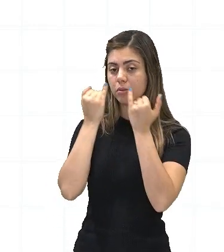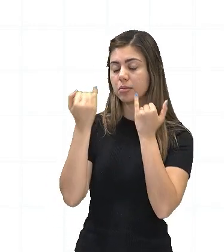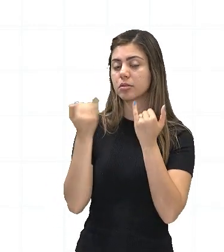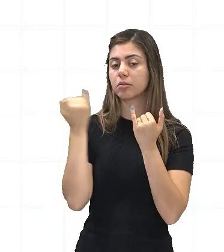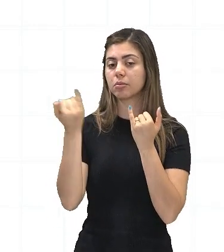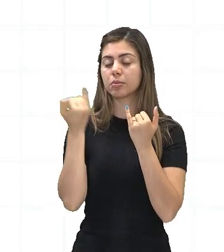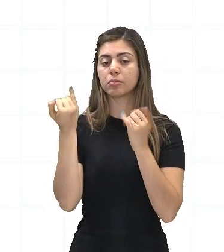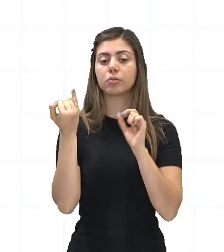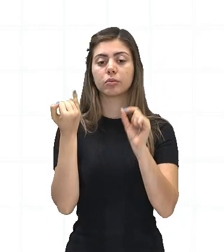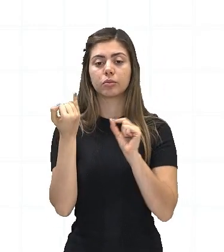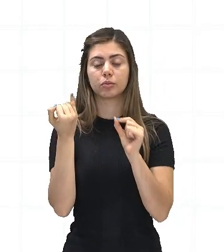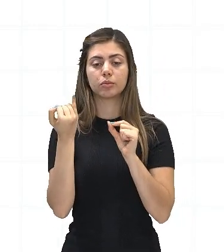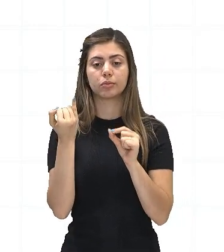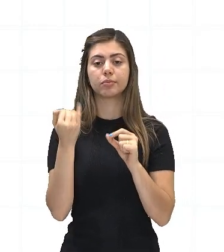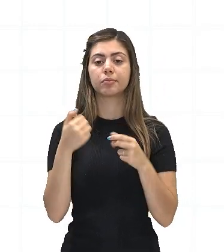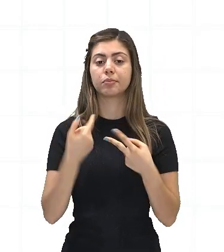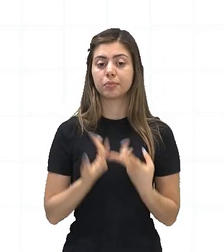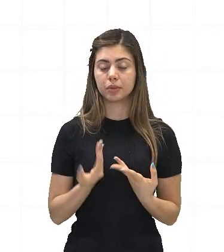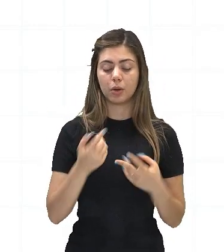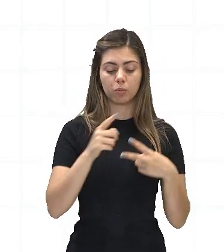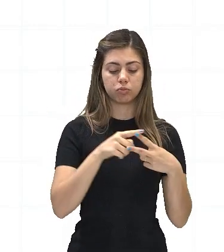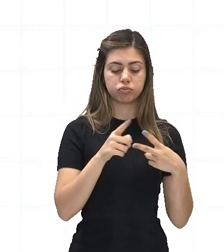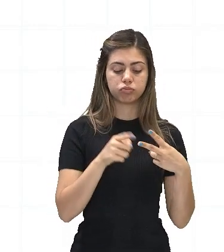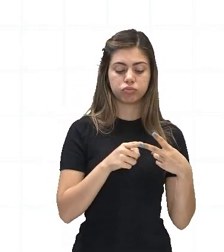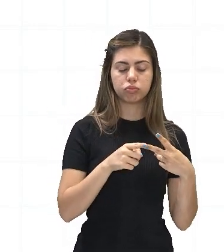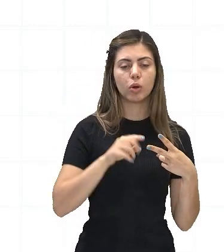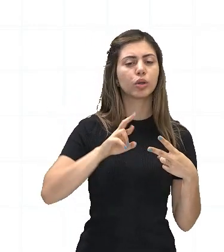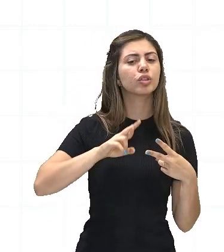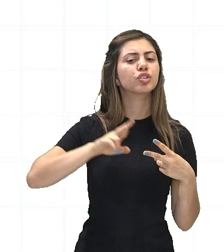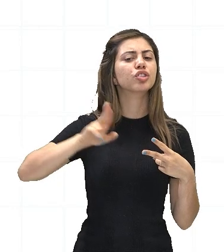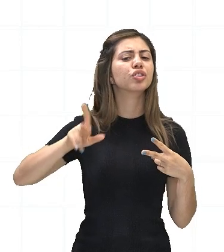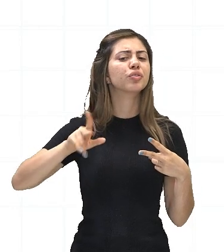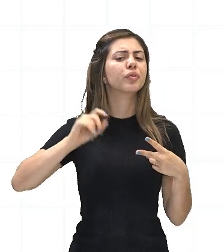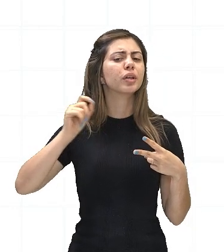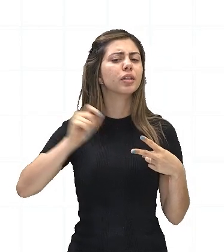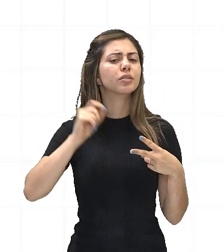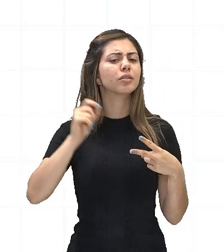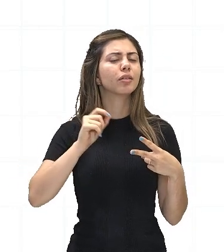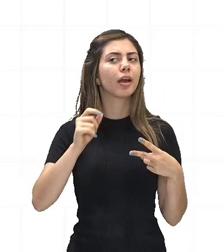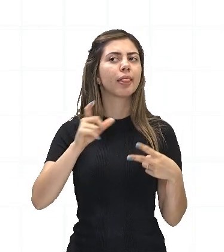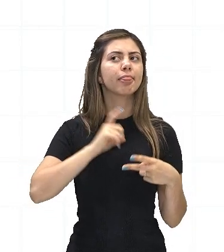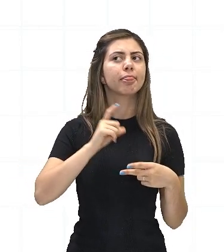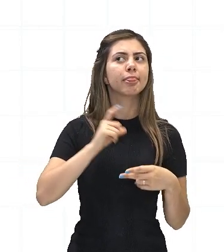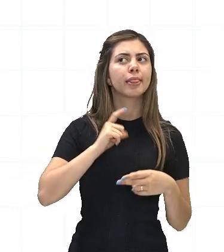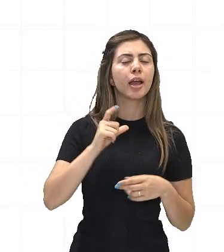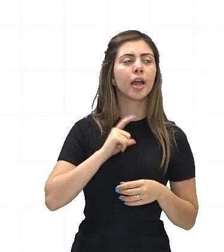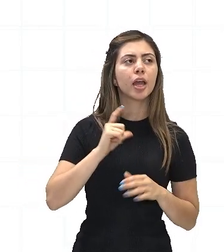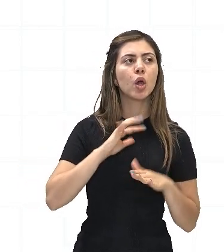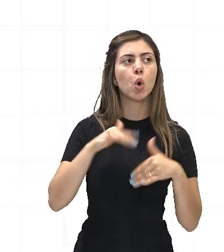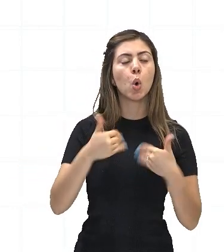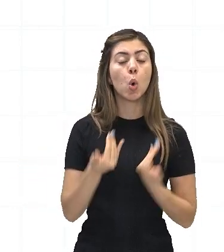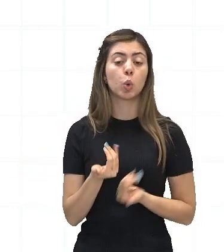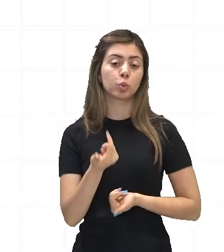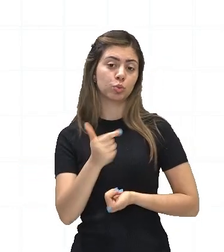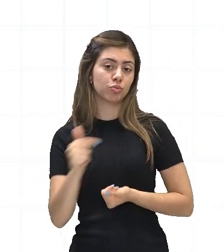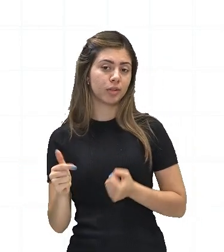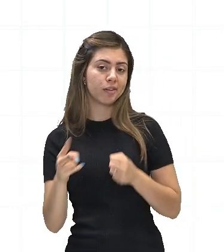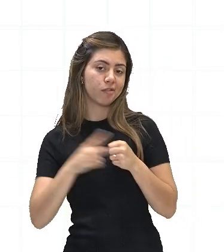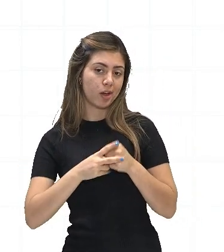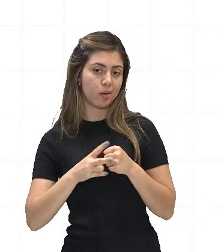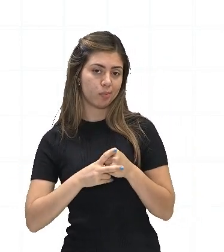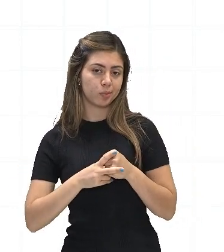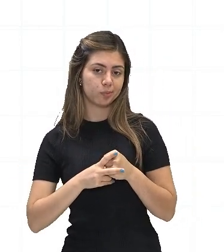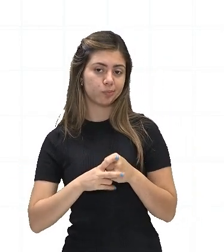que a diferença entre esses dois termos está na presença ou na ausência do verbo. Então,